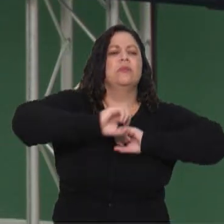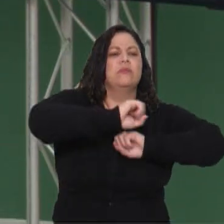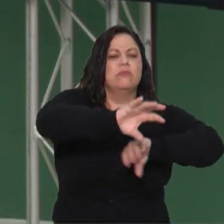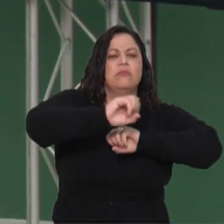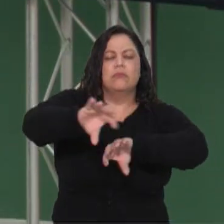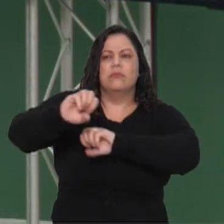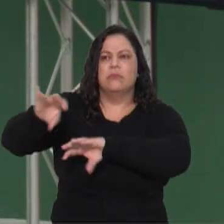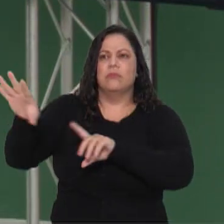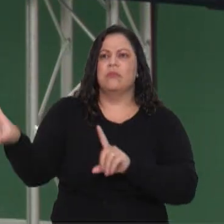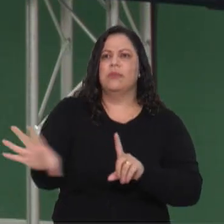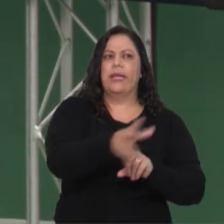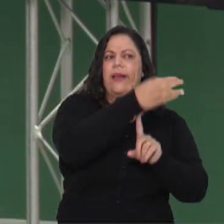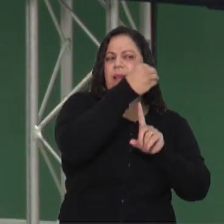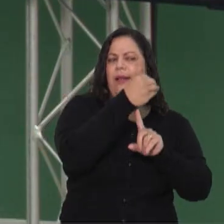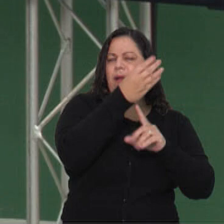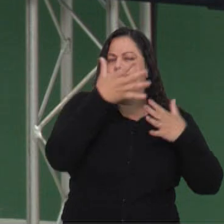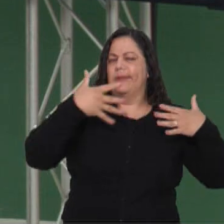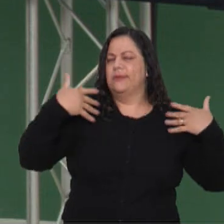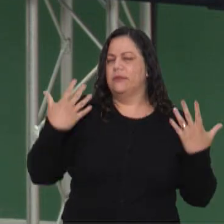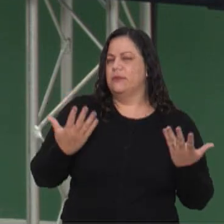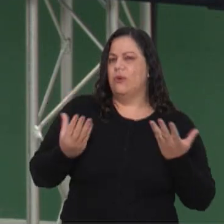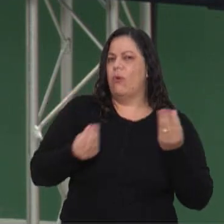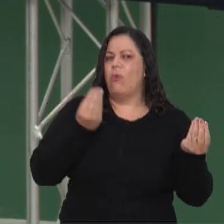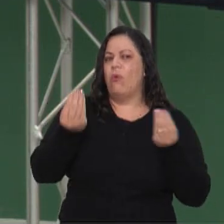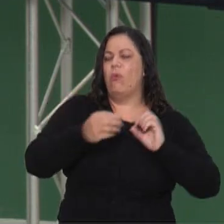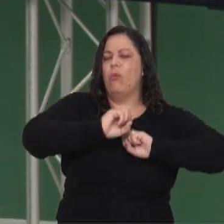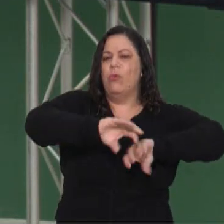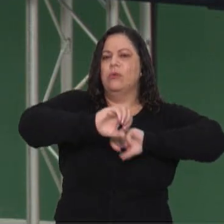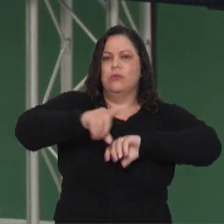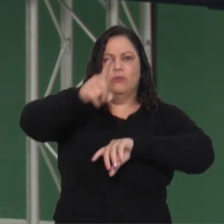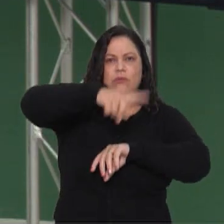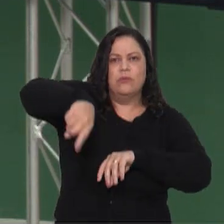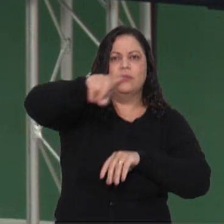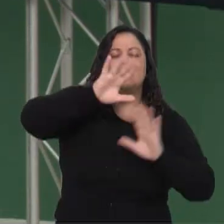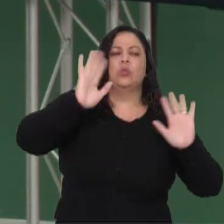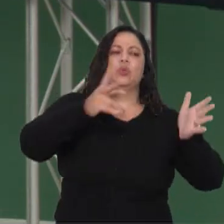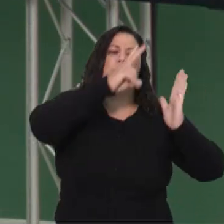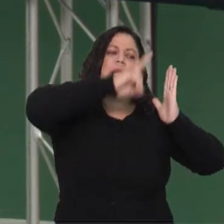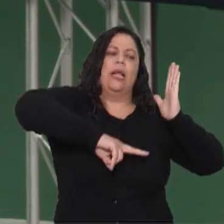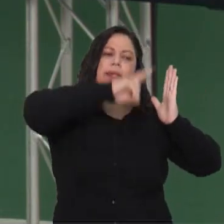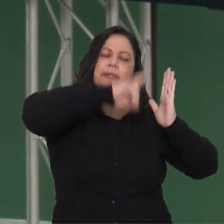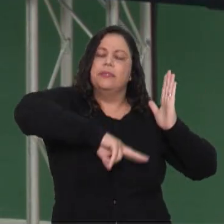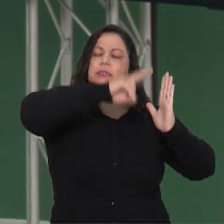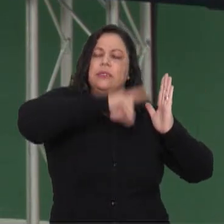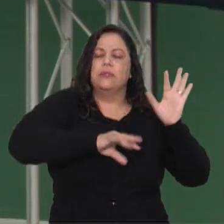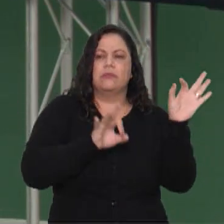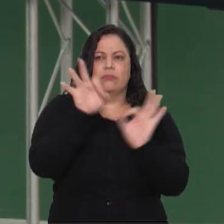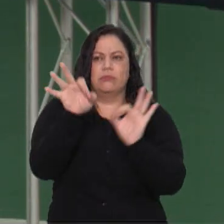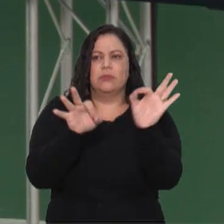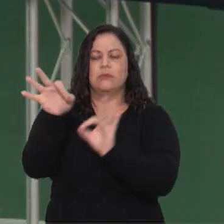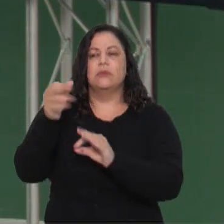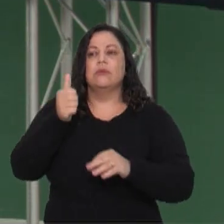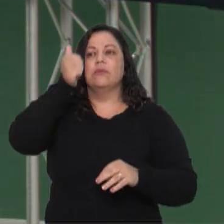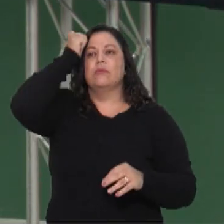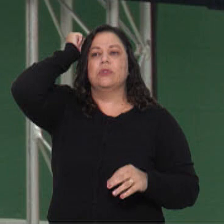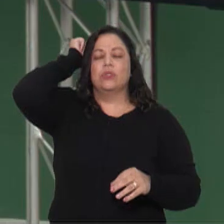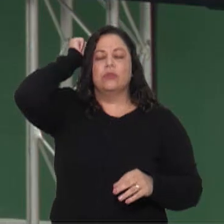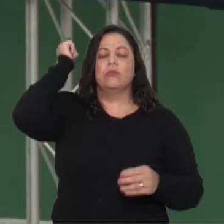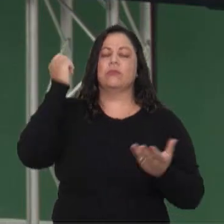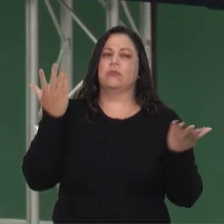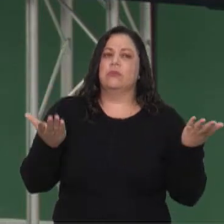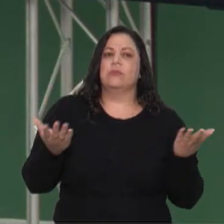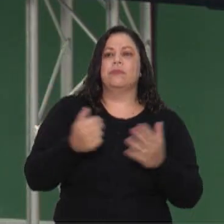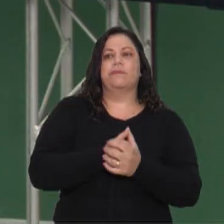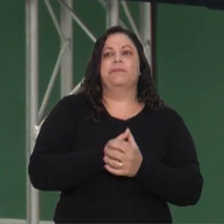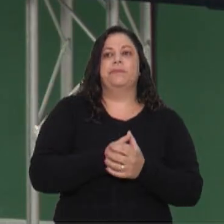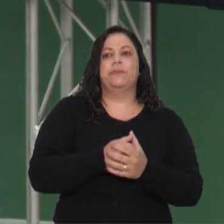arte? Nós vamos ver, vocês que já leram o texto, estão se preparando para o vestibular, ou ainda lerão esse texto, nós vamos ver que,